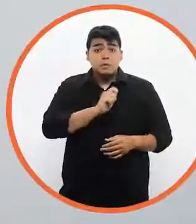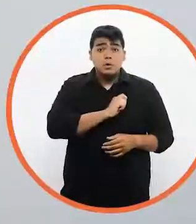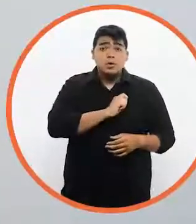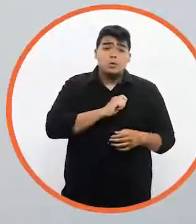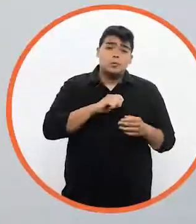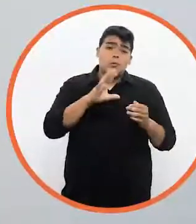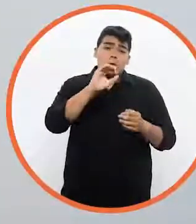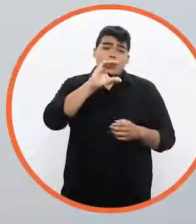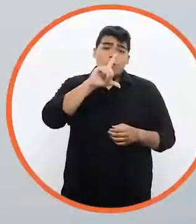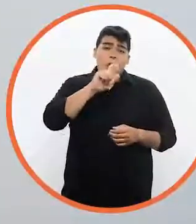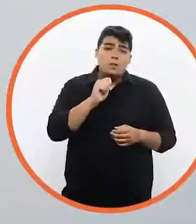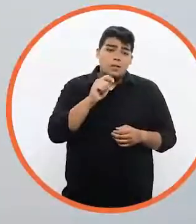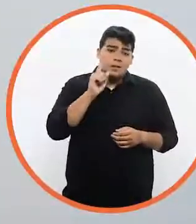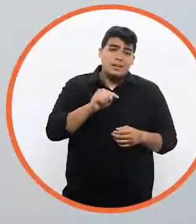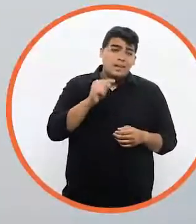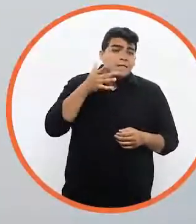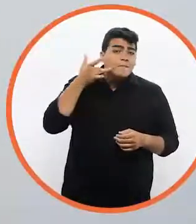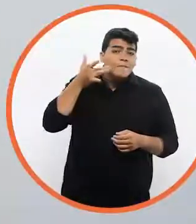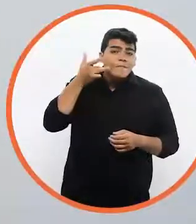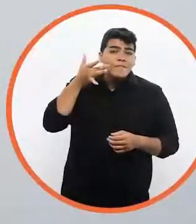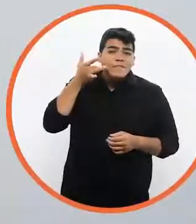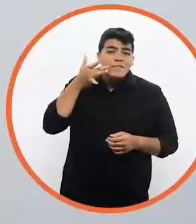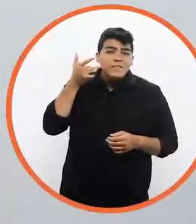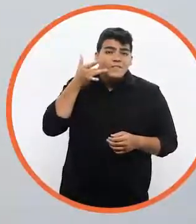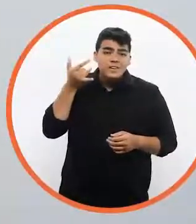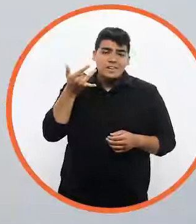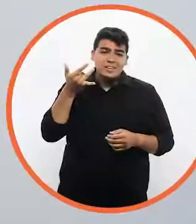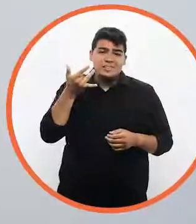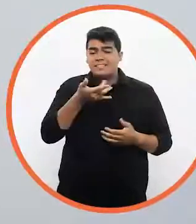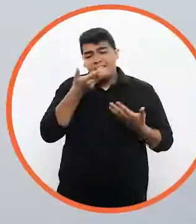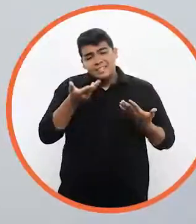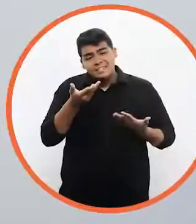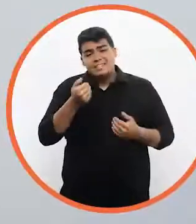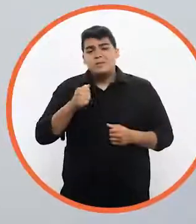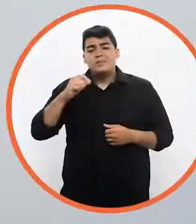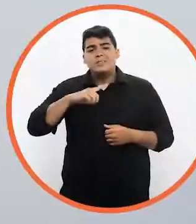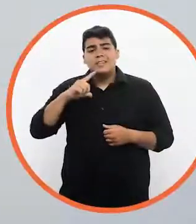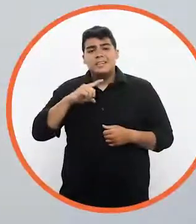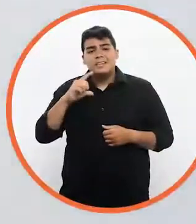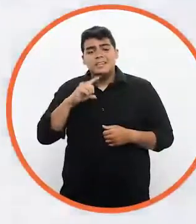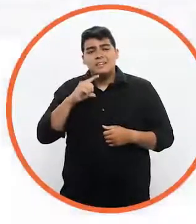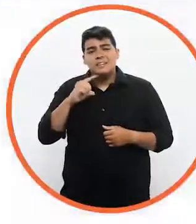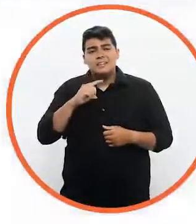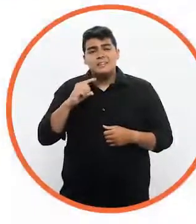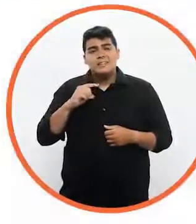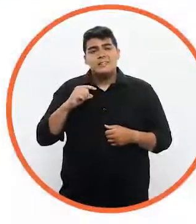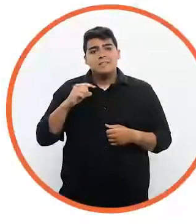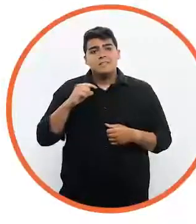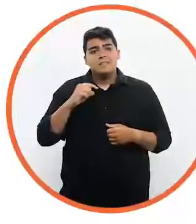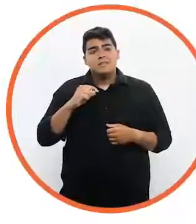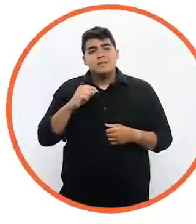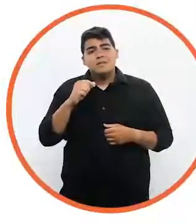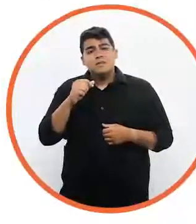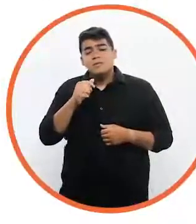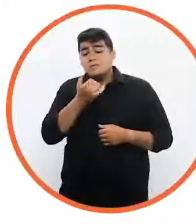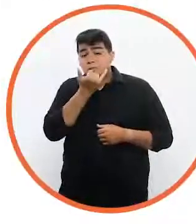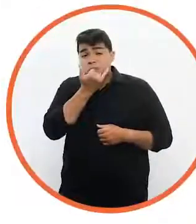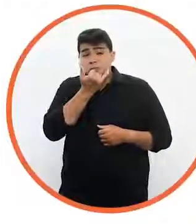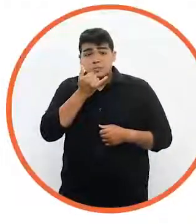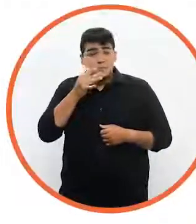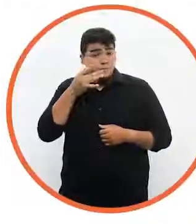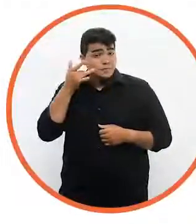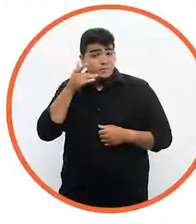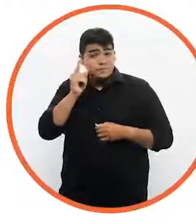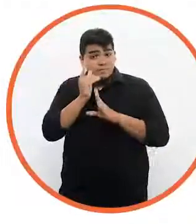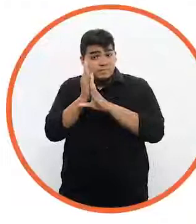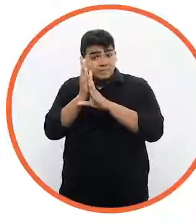sentido de fila. Então eu tenho aqui, veo una larga cola en el paradero, eu tenho uma fila longa, certo?